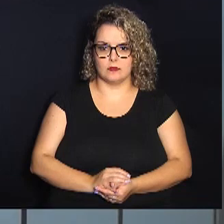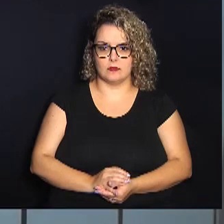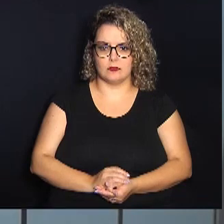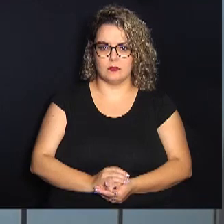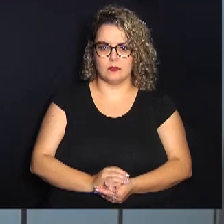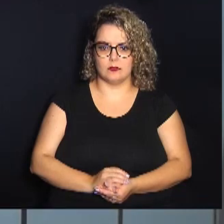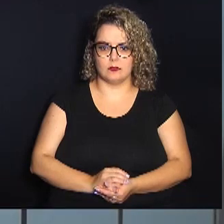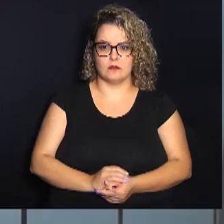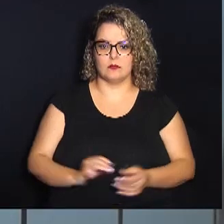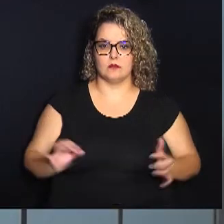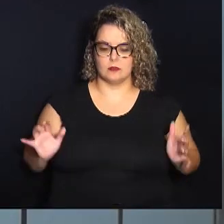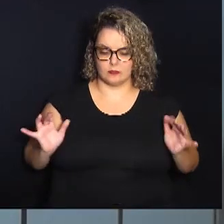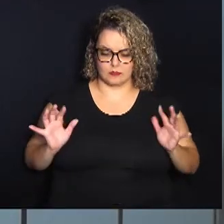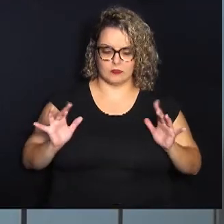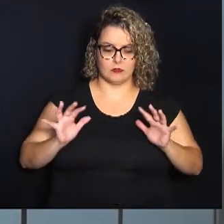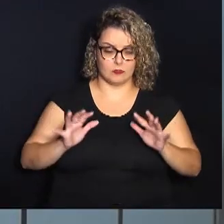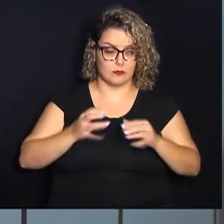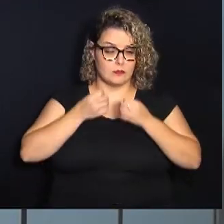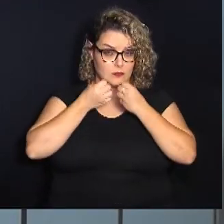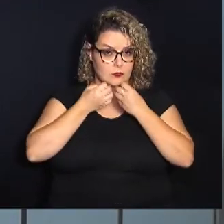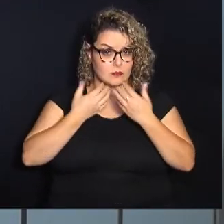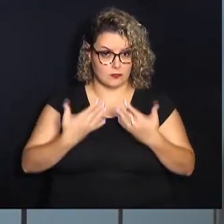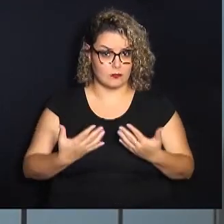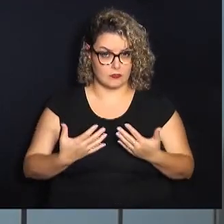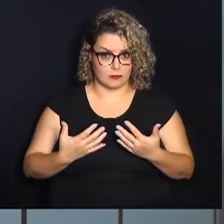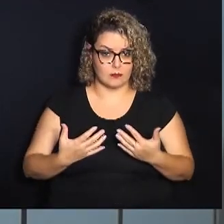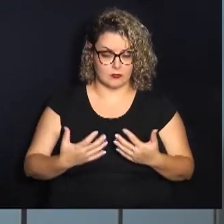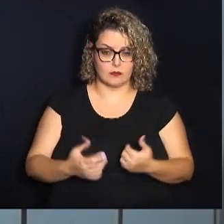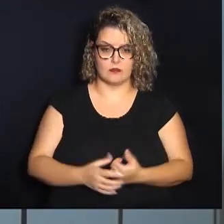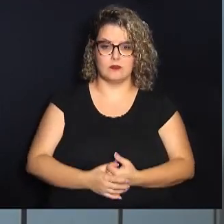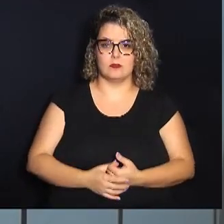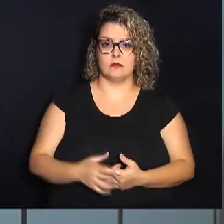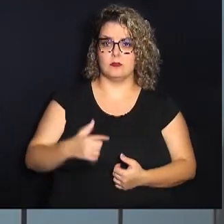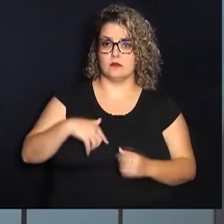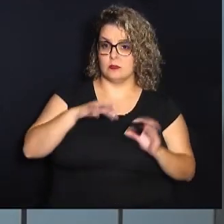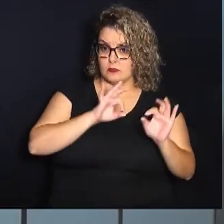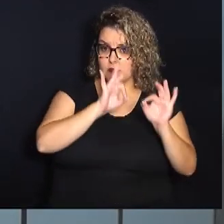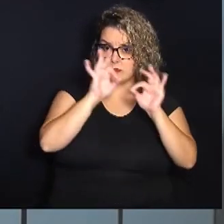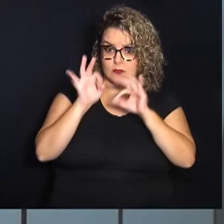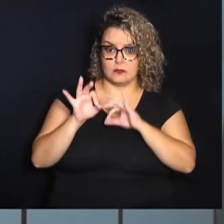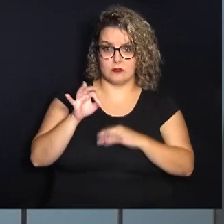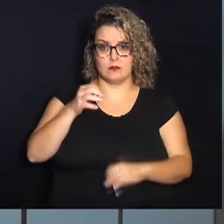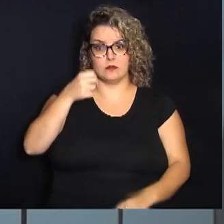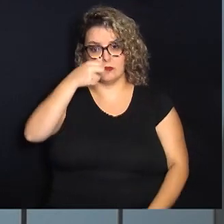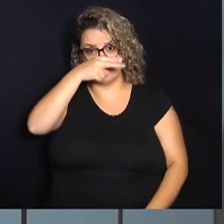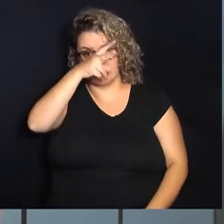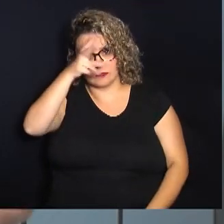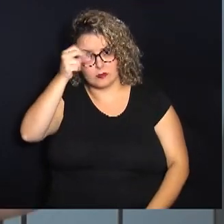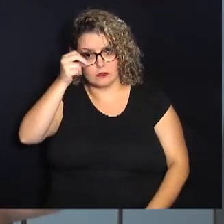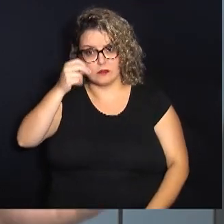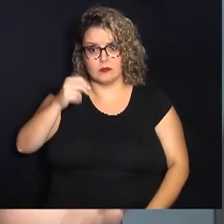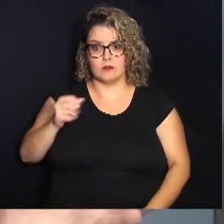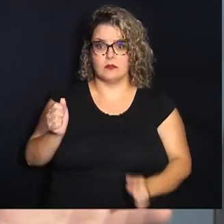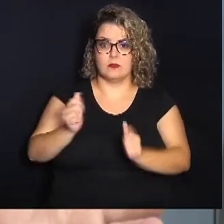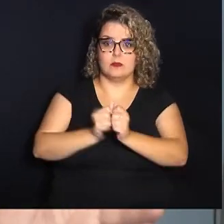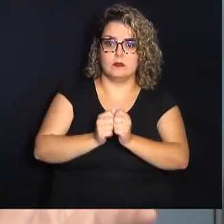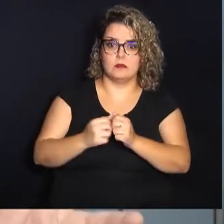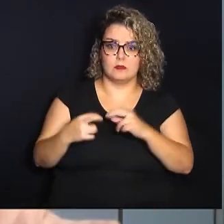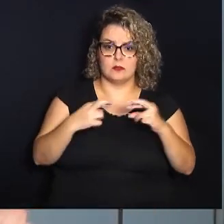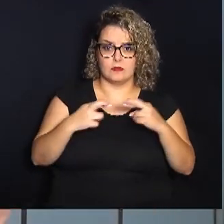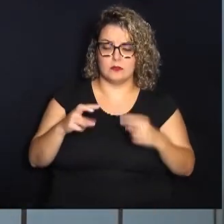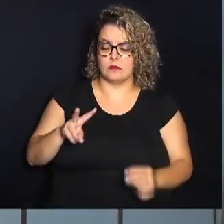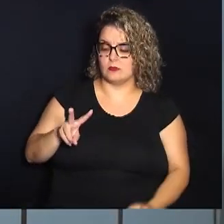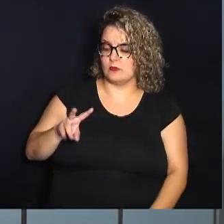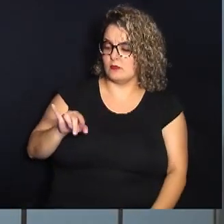um mutirão bem sucedido. Eu acompanhei o prefeito, estava lá a vigilância, tinha